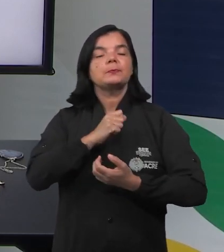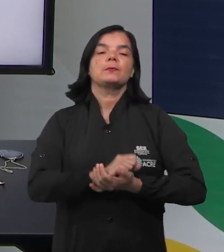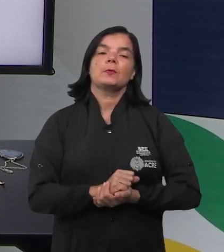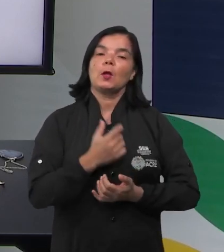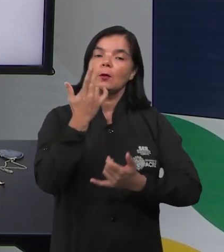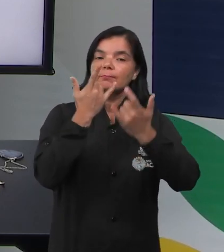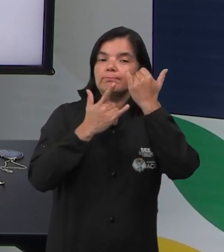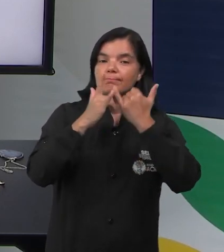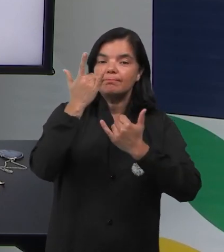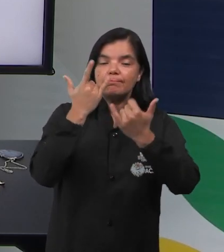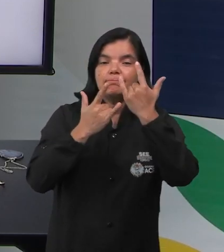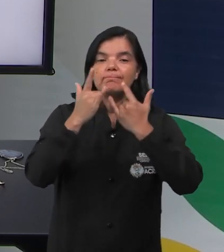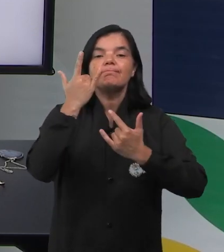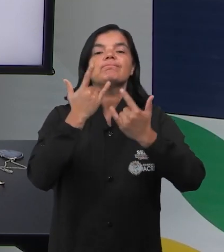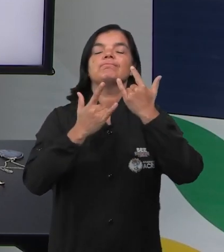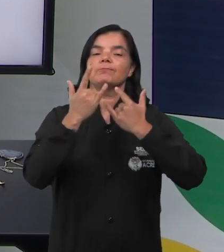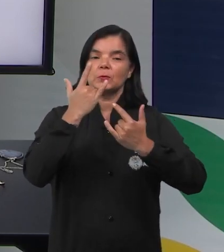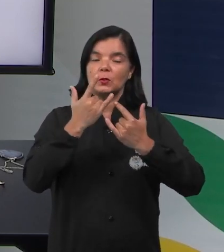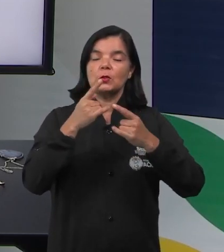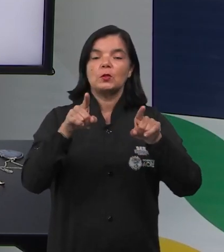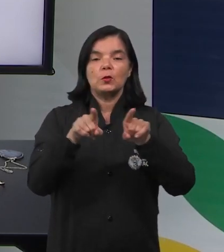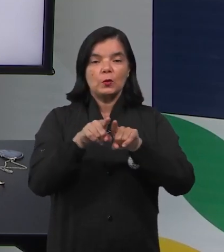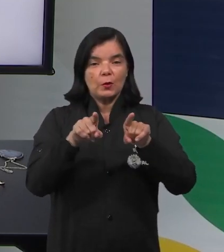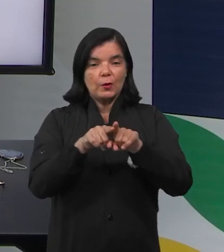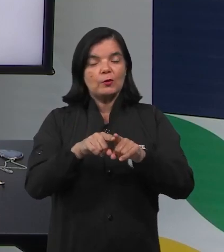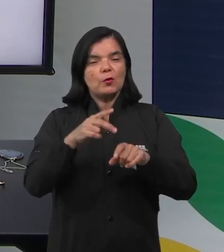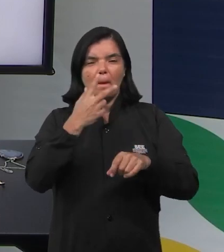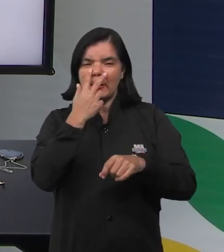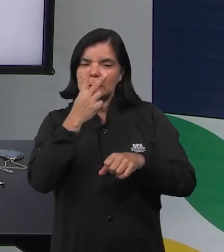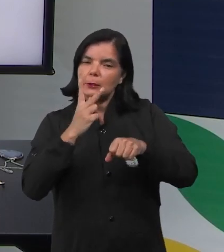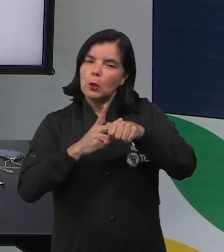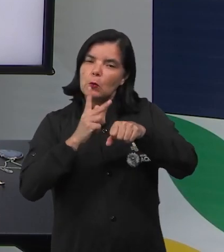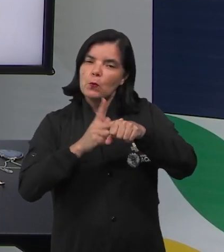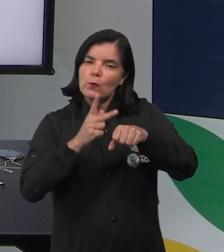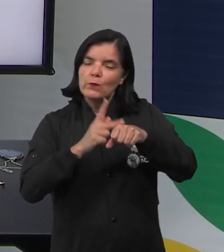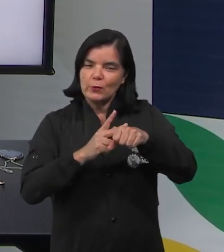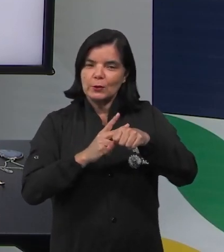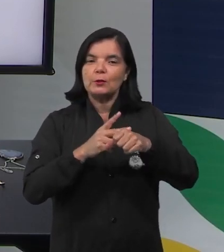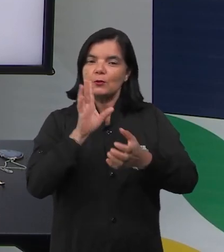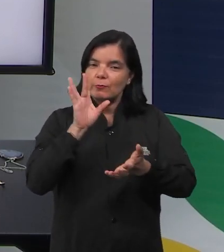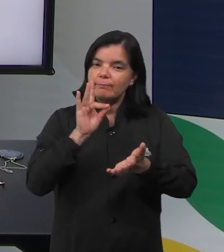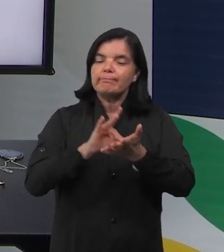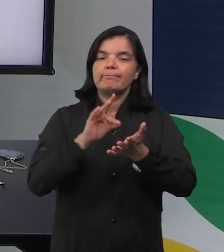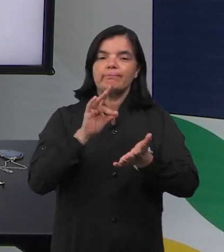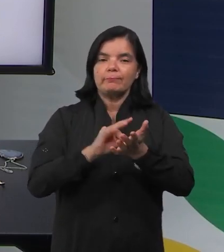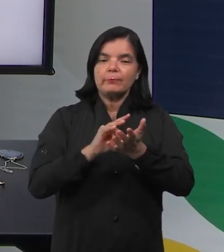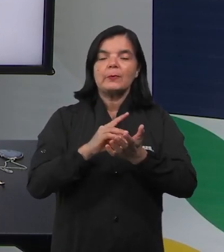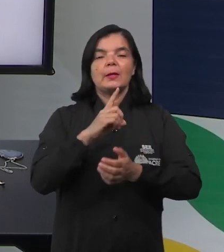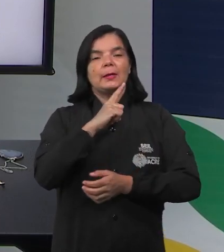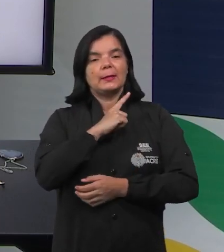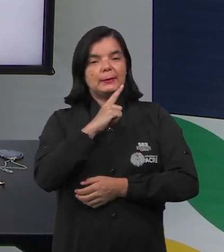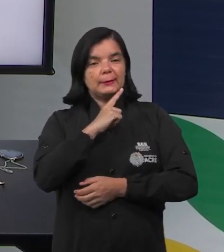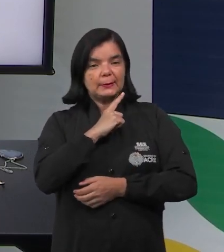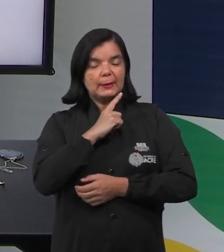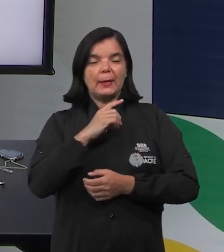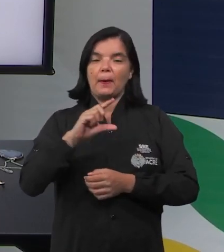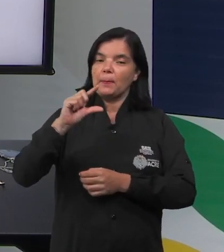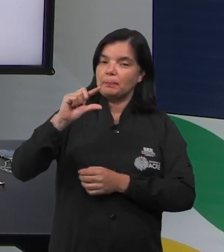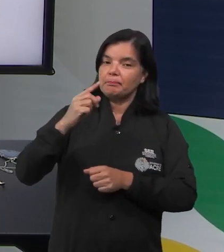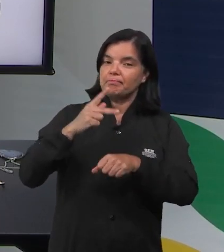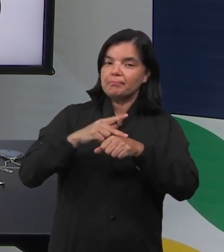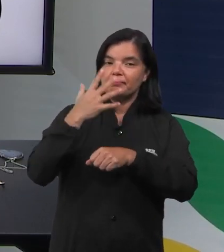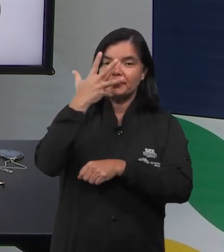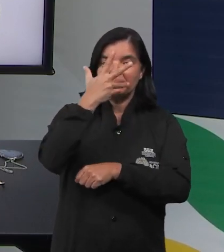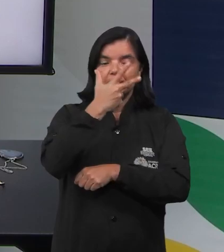um brilho vítreo. Esse brilho vítreo, pessoal, é um brilho assim como se fosse um vidro, né? Ela tem ali, olha só que pedrinha